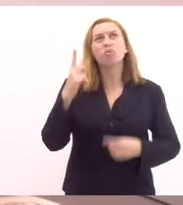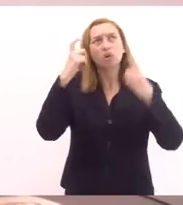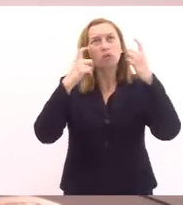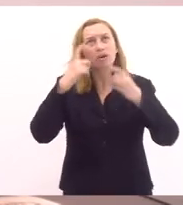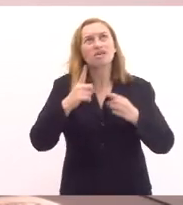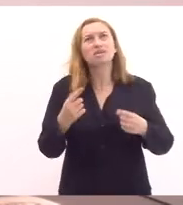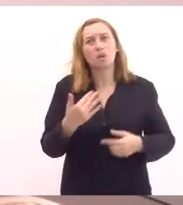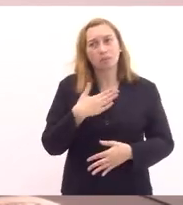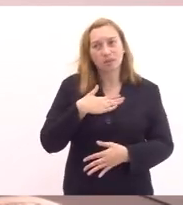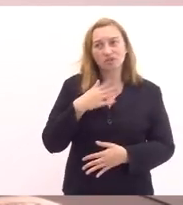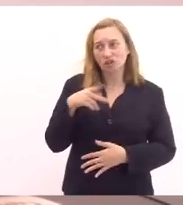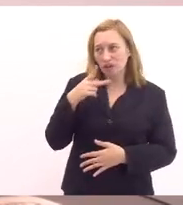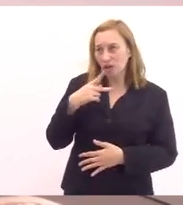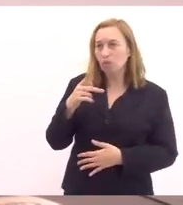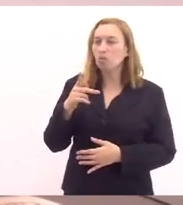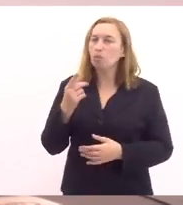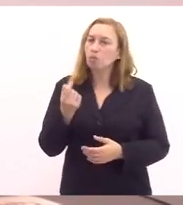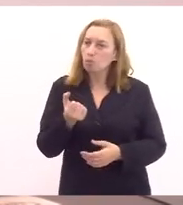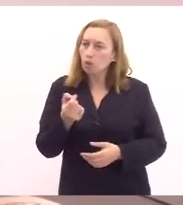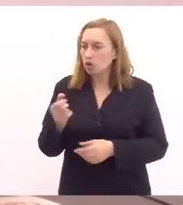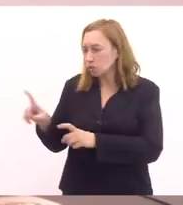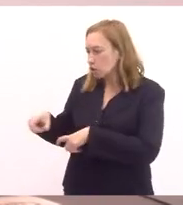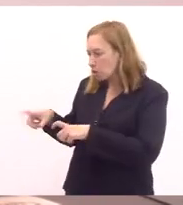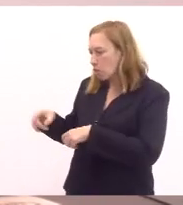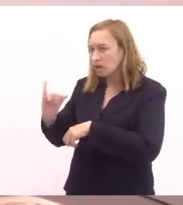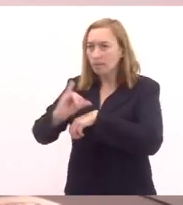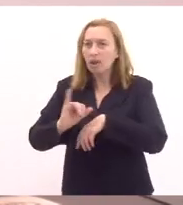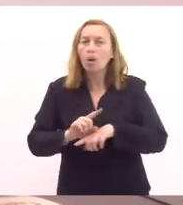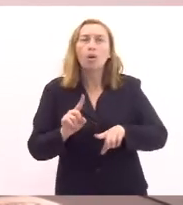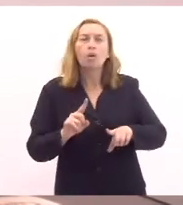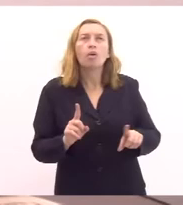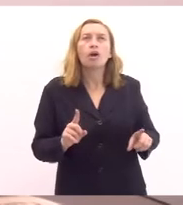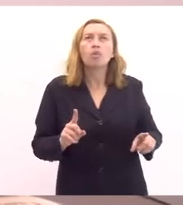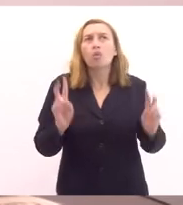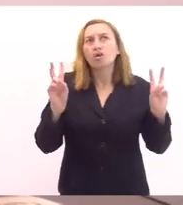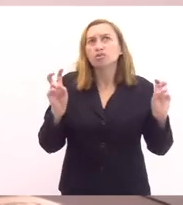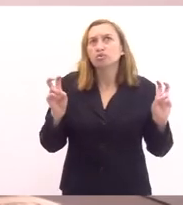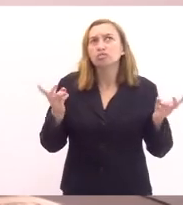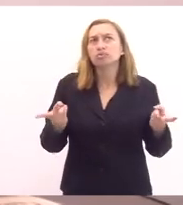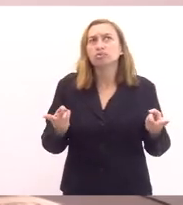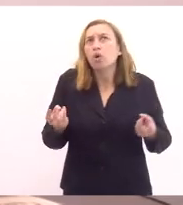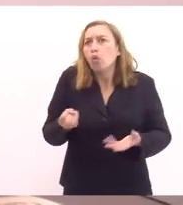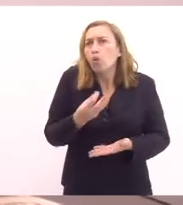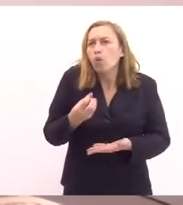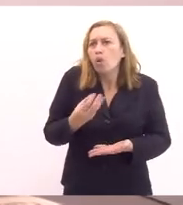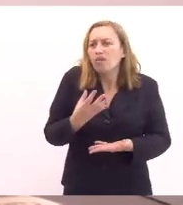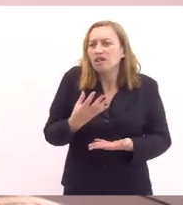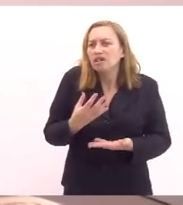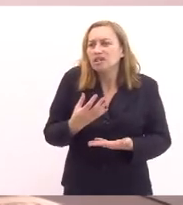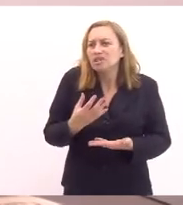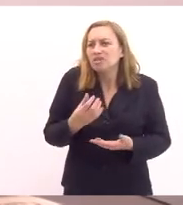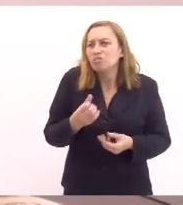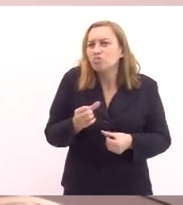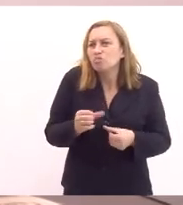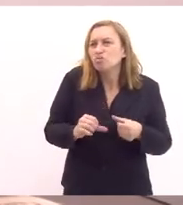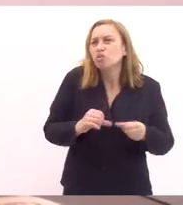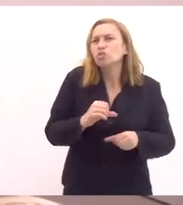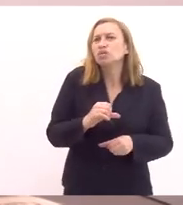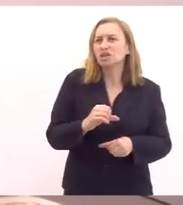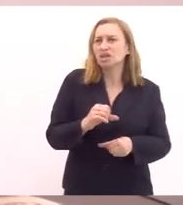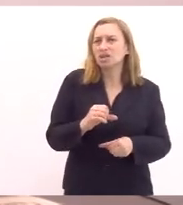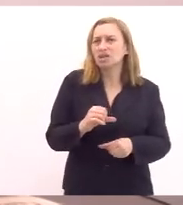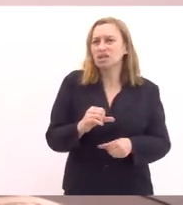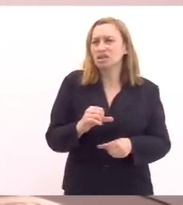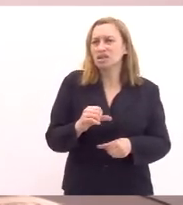uma preocupação minha agora que eu já falei um pouquinho do interior da capital é a questão da 10 e essa mudança de